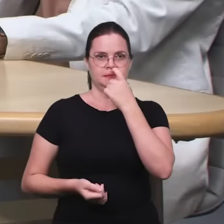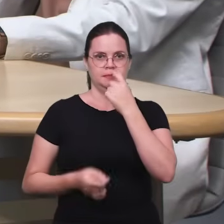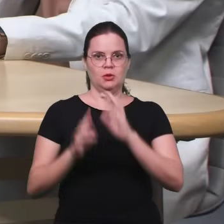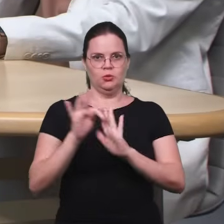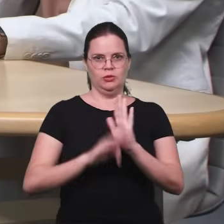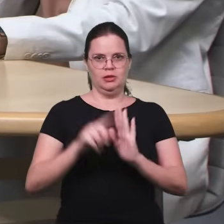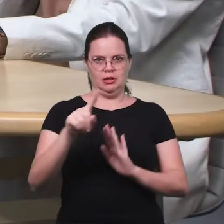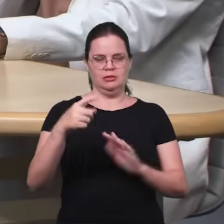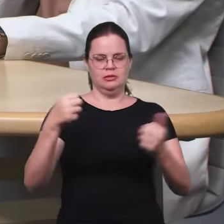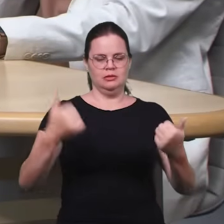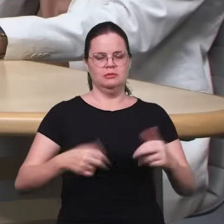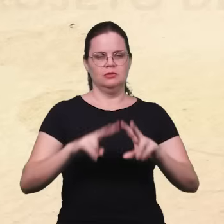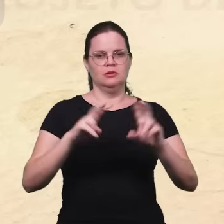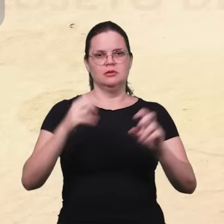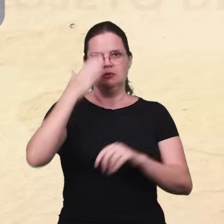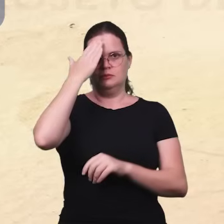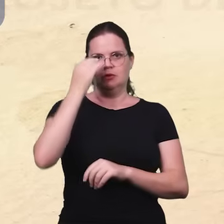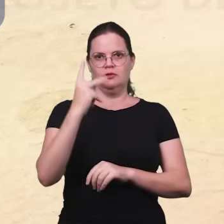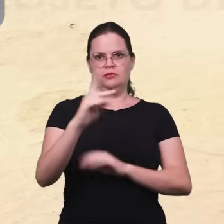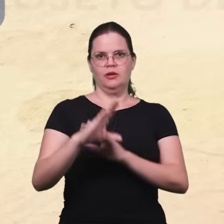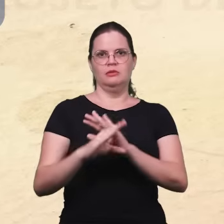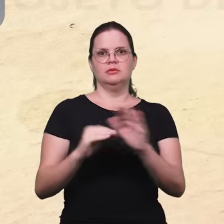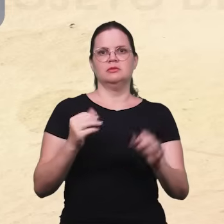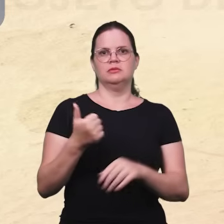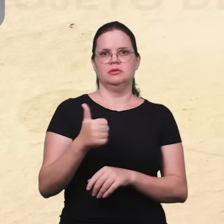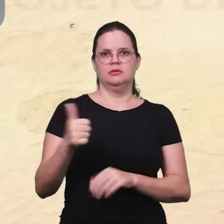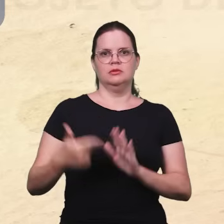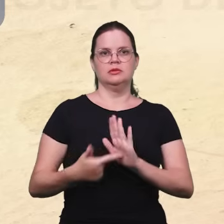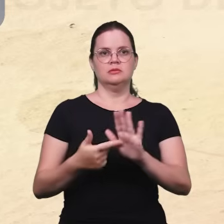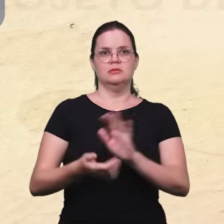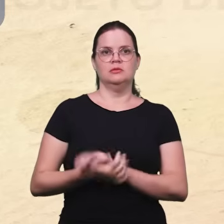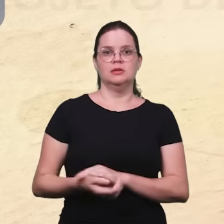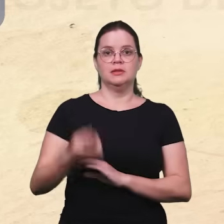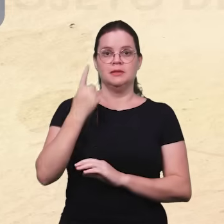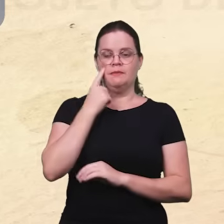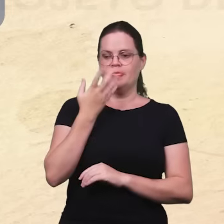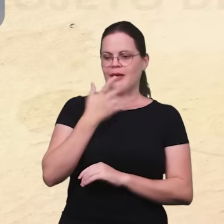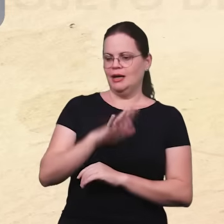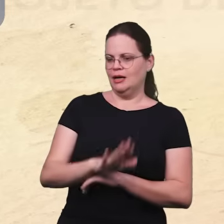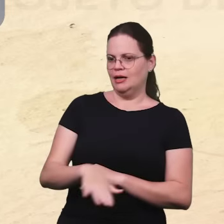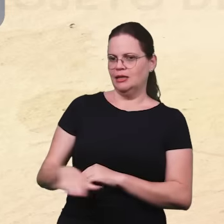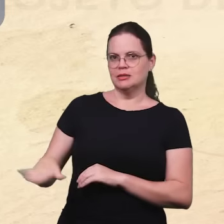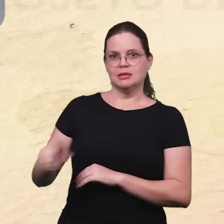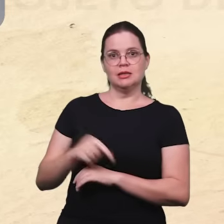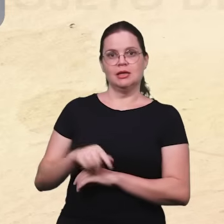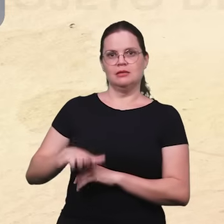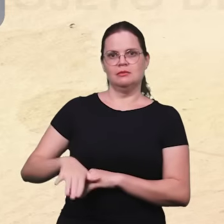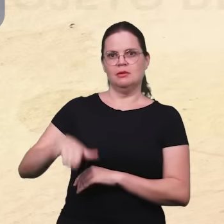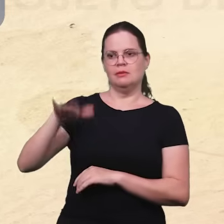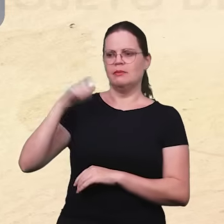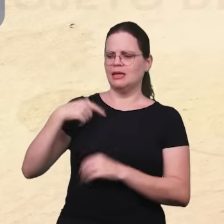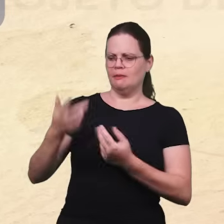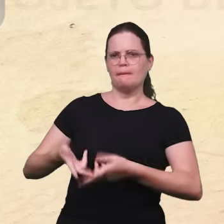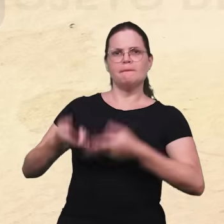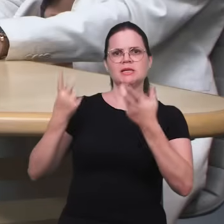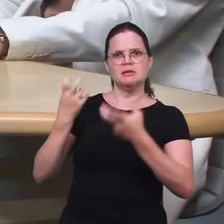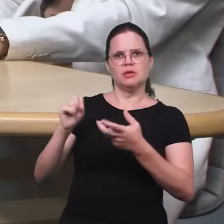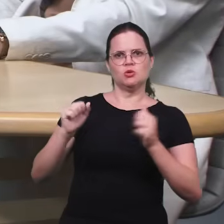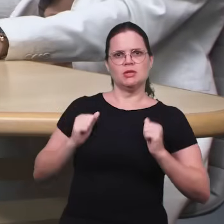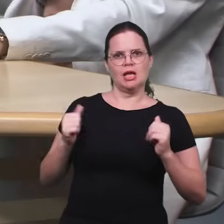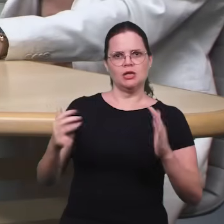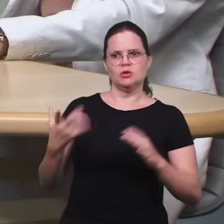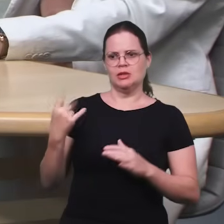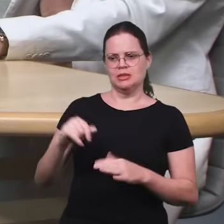de Provérbios 20:11. Até a criança se dará a conhecer pelas suas ações, se a sua obra for pura e reta. Então,